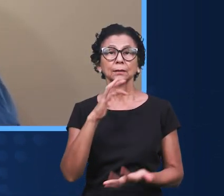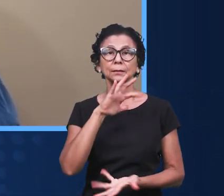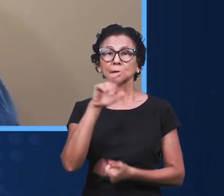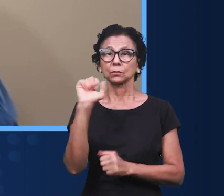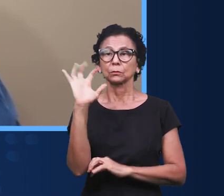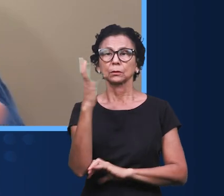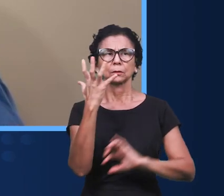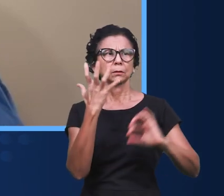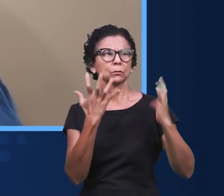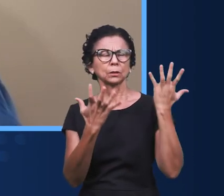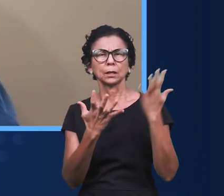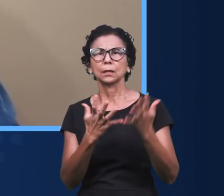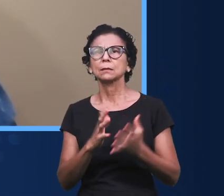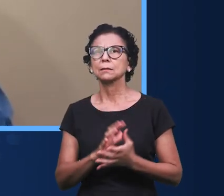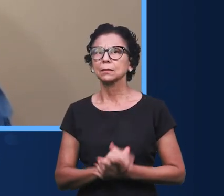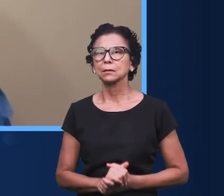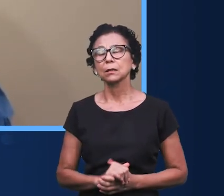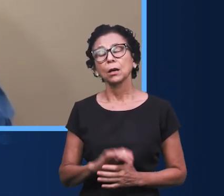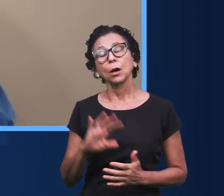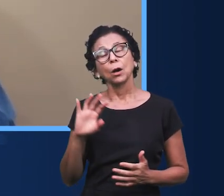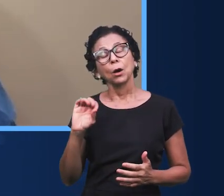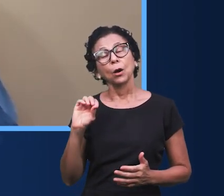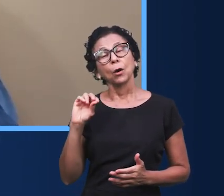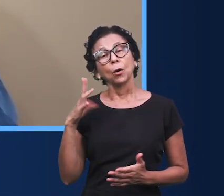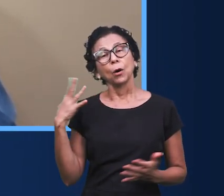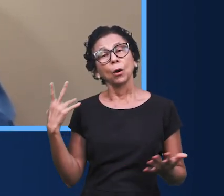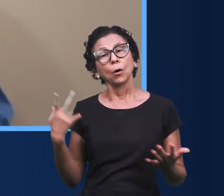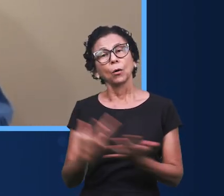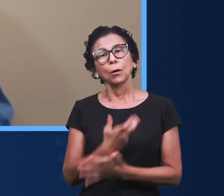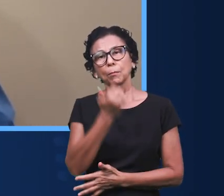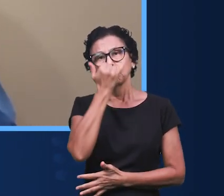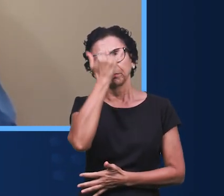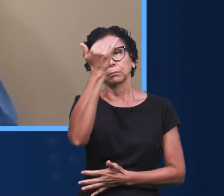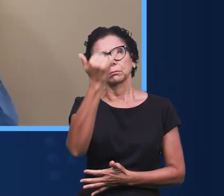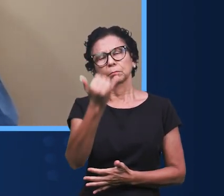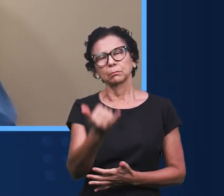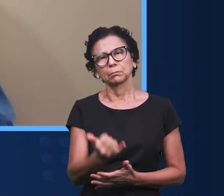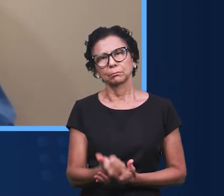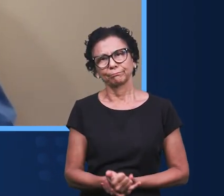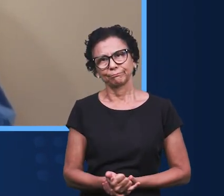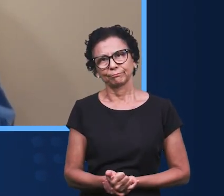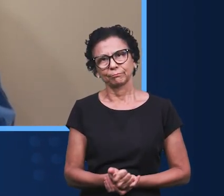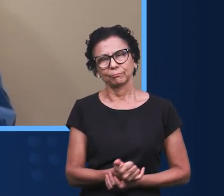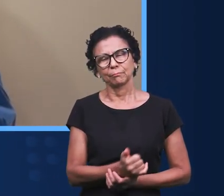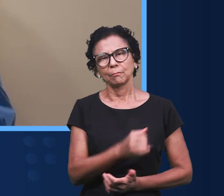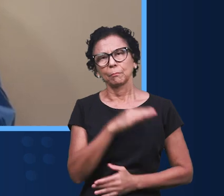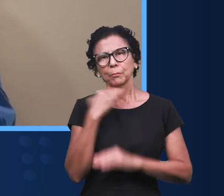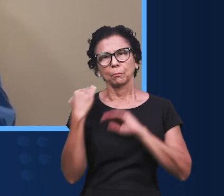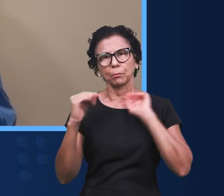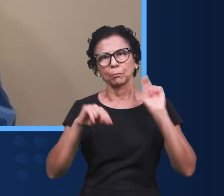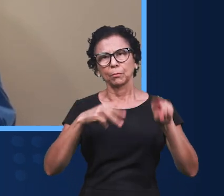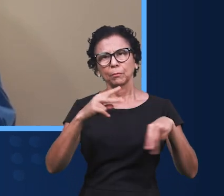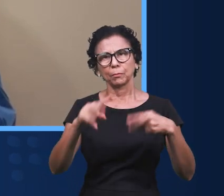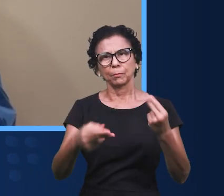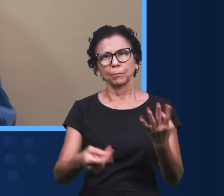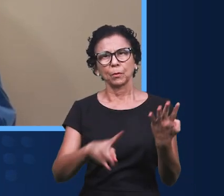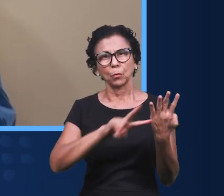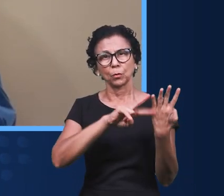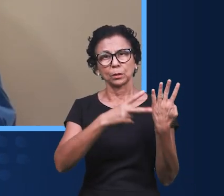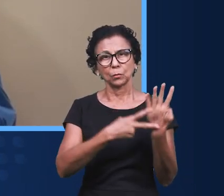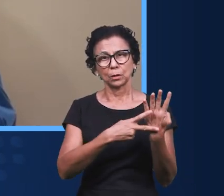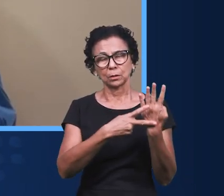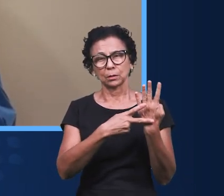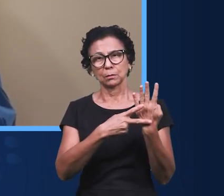então nós teremos desastres, nós teremos perdas de vidas, nós teremos uma série de